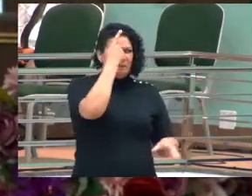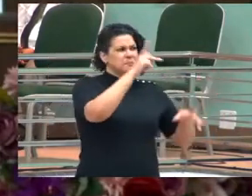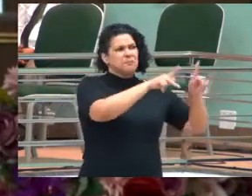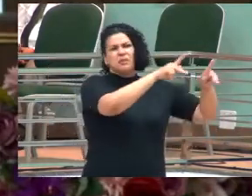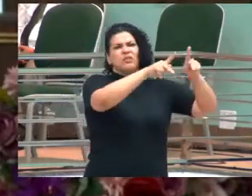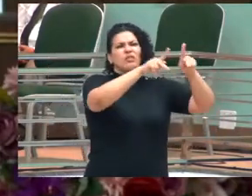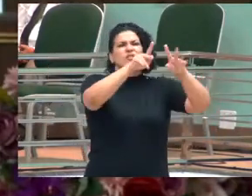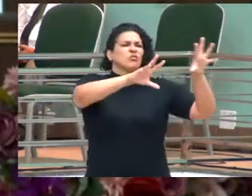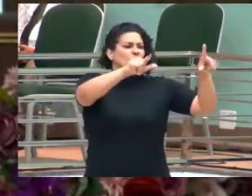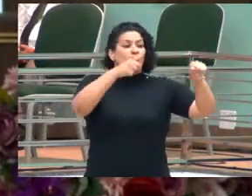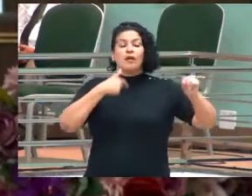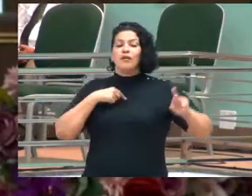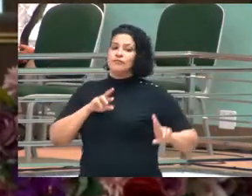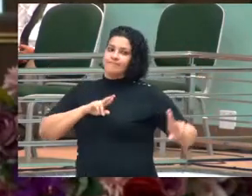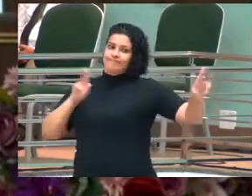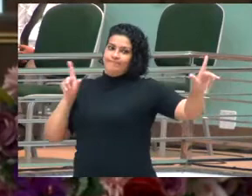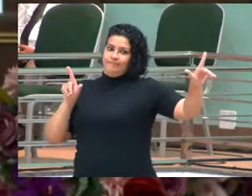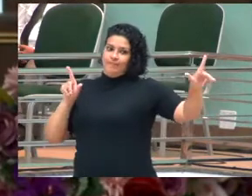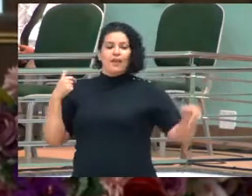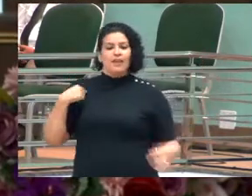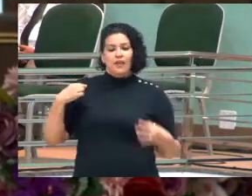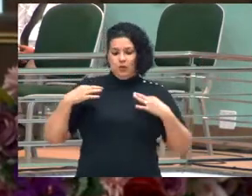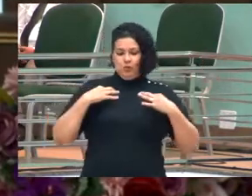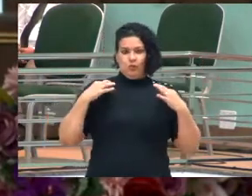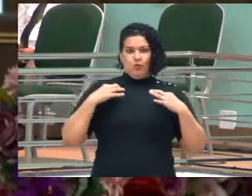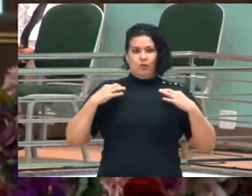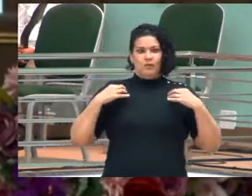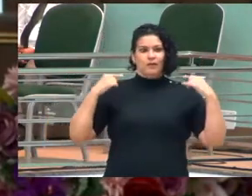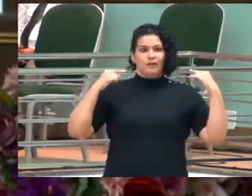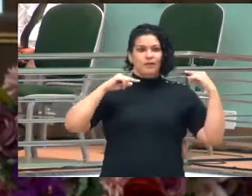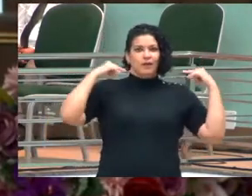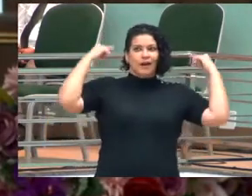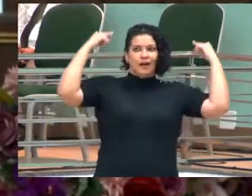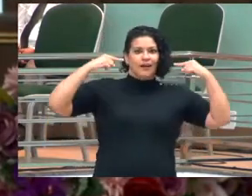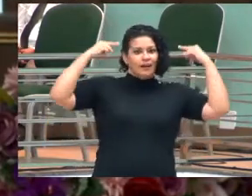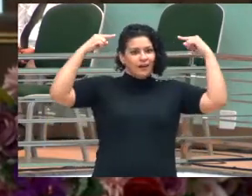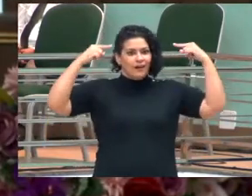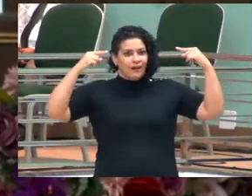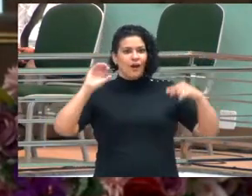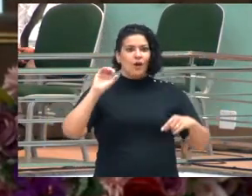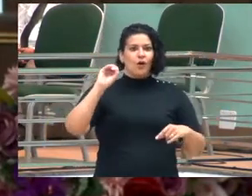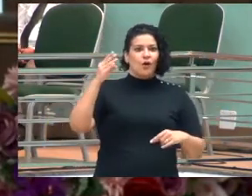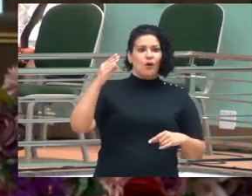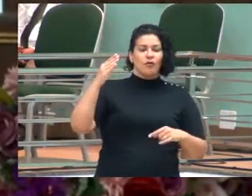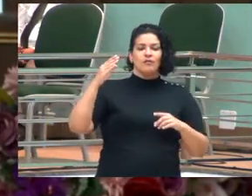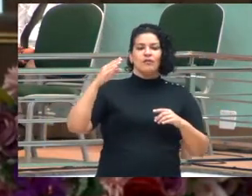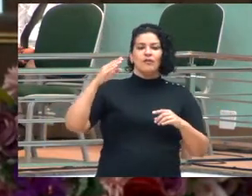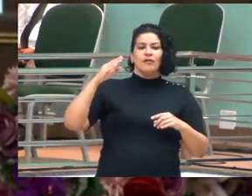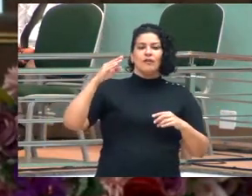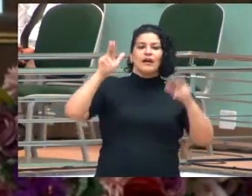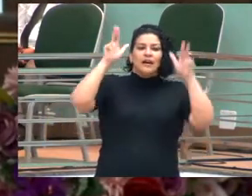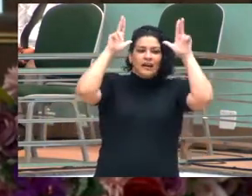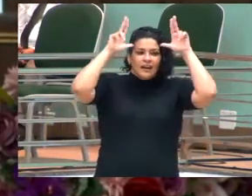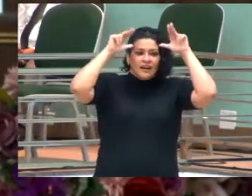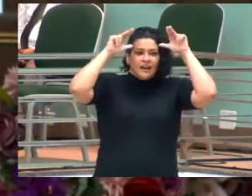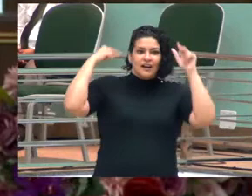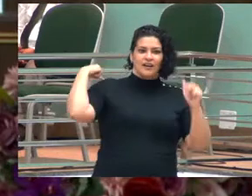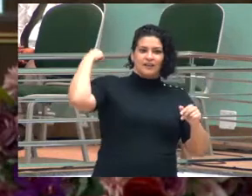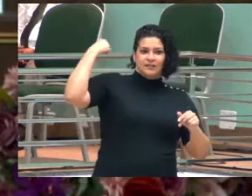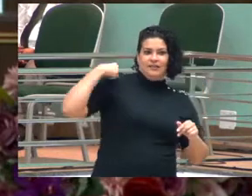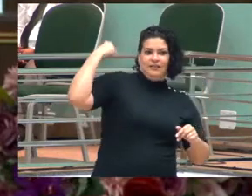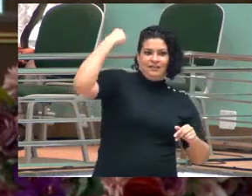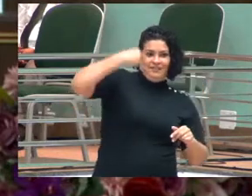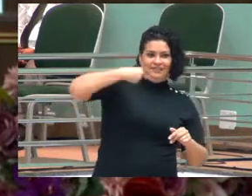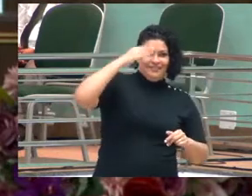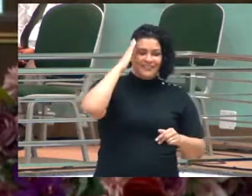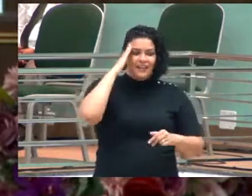de carneiro, de camelo. Eu comia gafanhoto com mel silvestre.